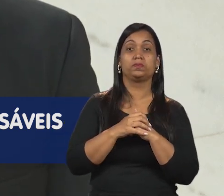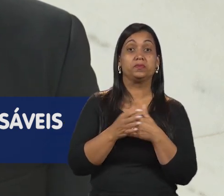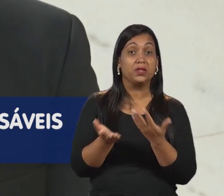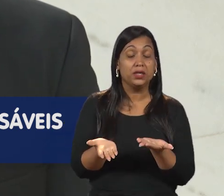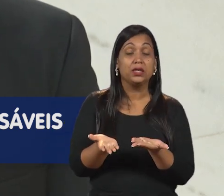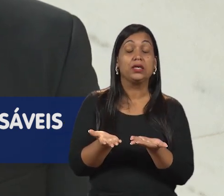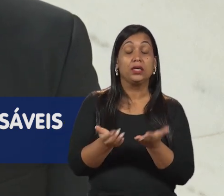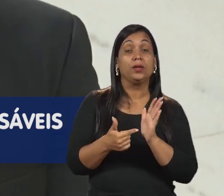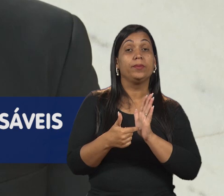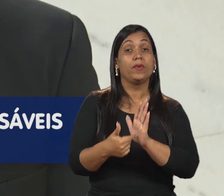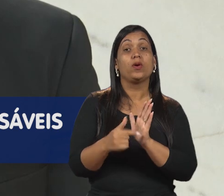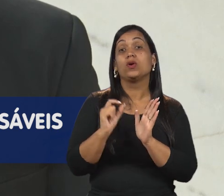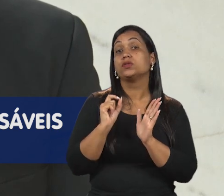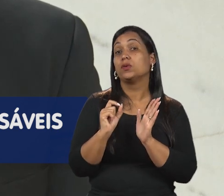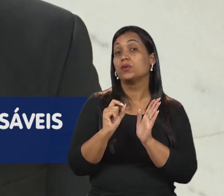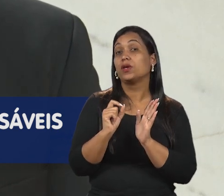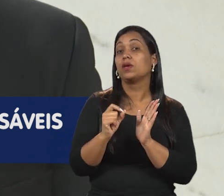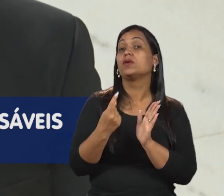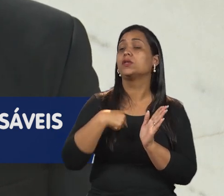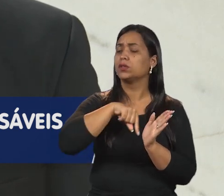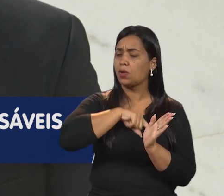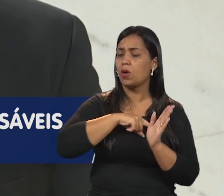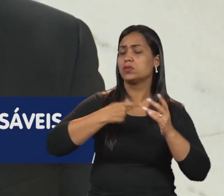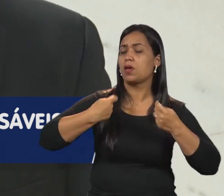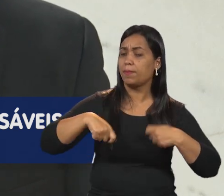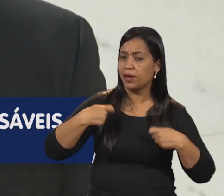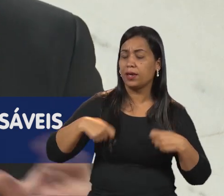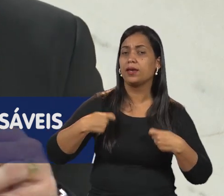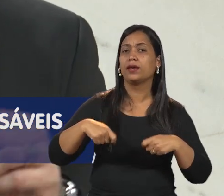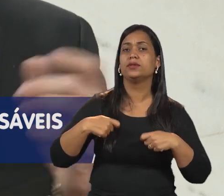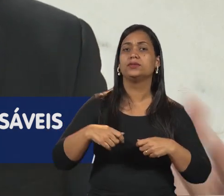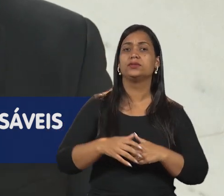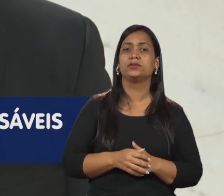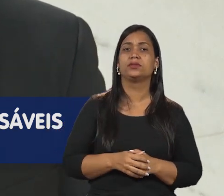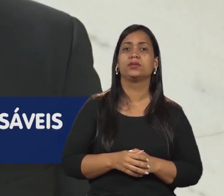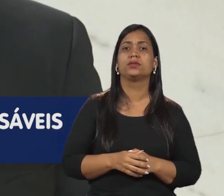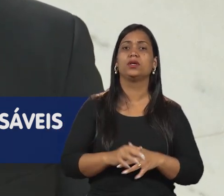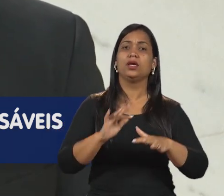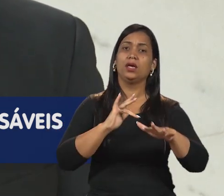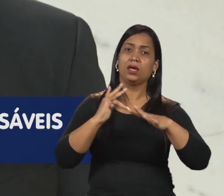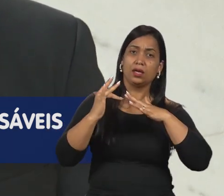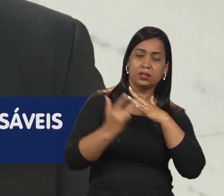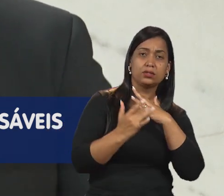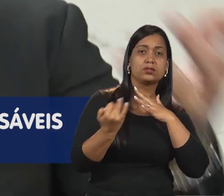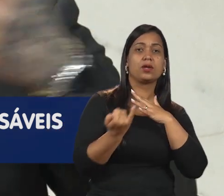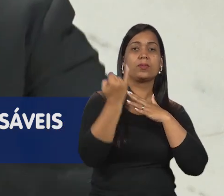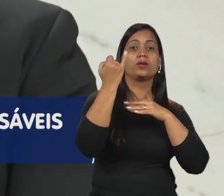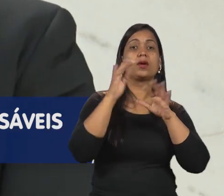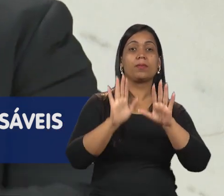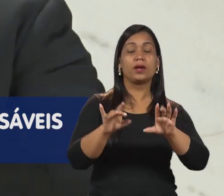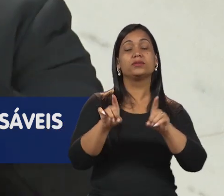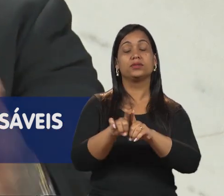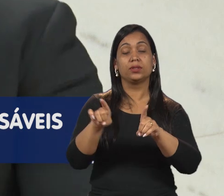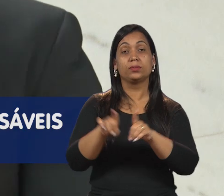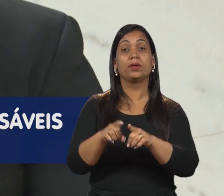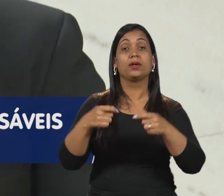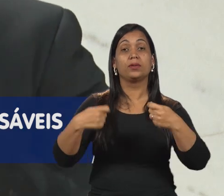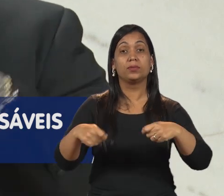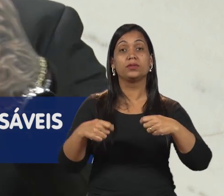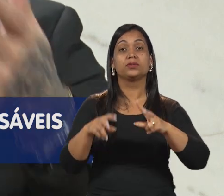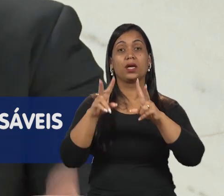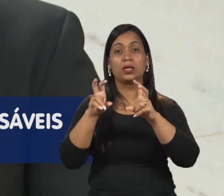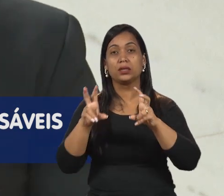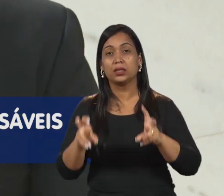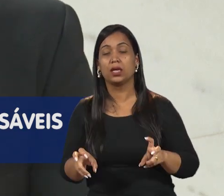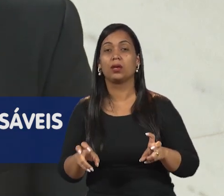isso mostra o quanto a gente precisa sair, a rede social é importante, mas a gente precisa ir buscar o